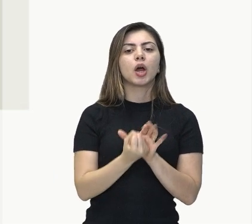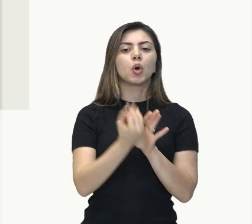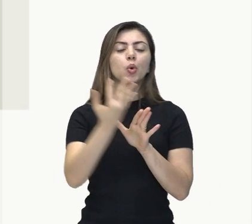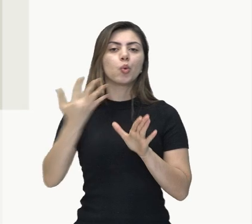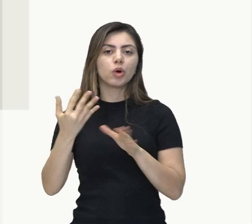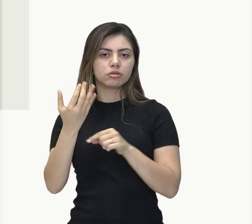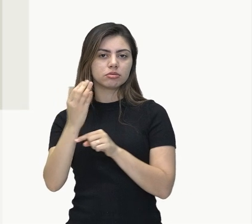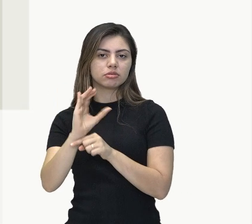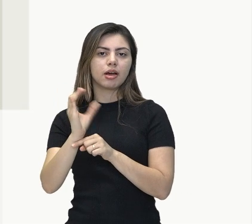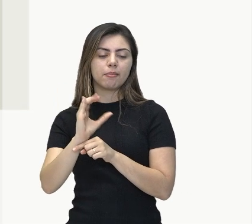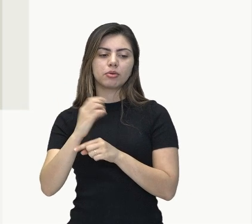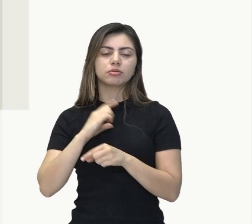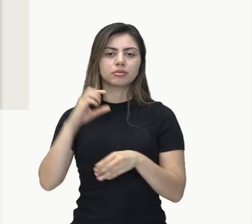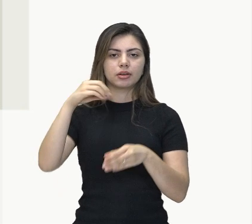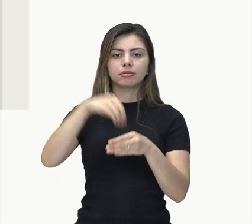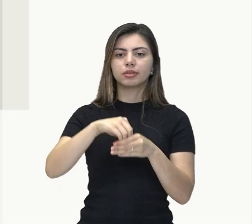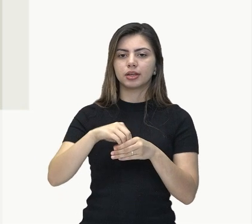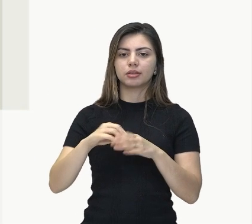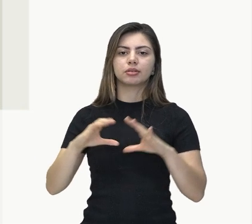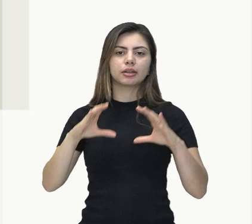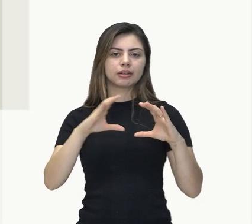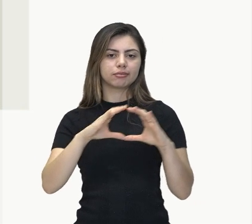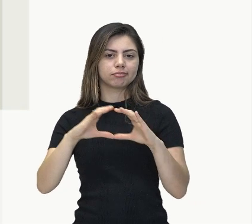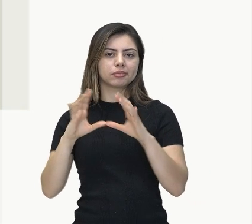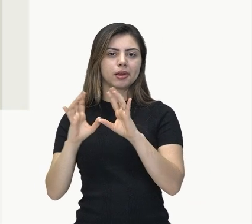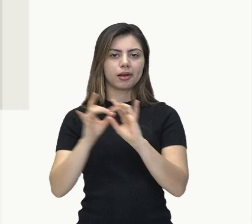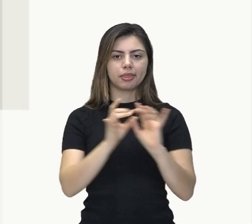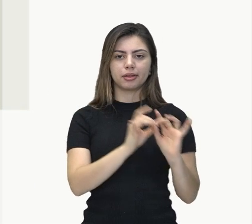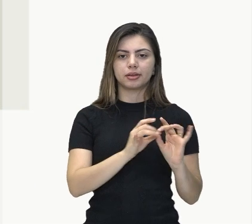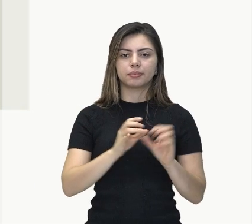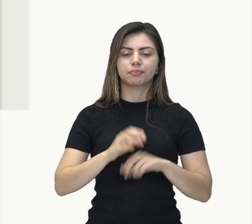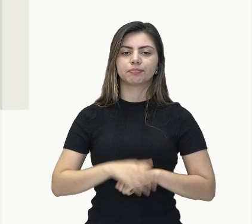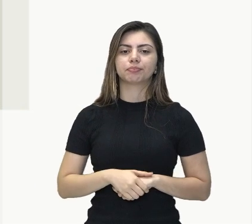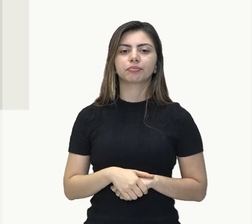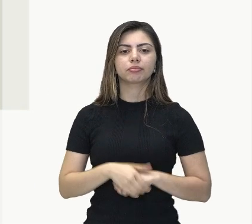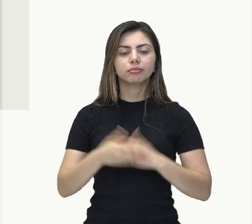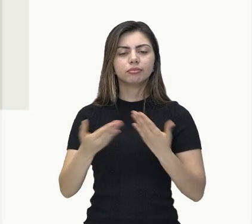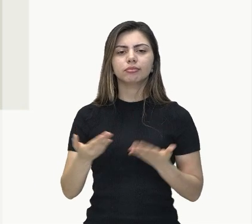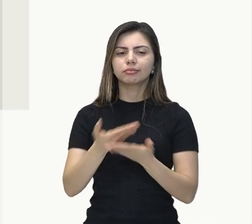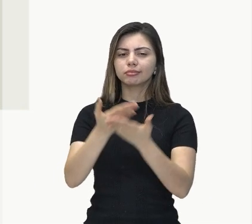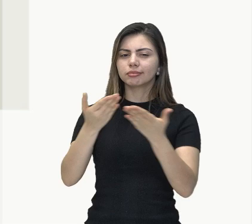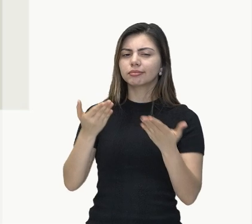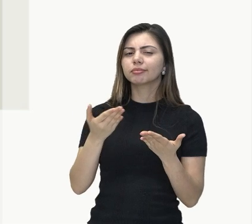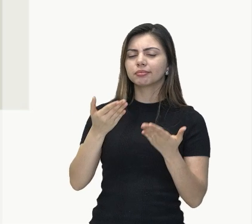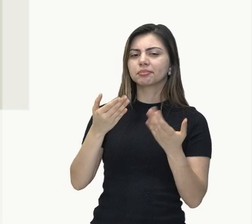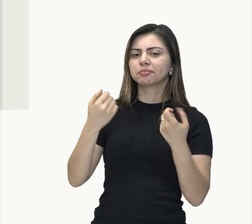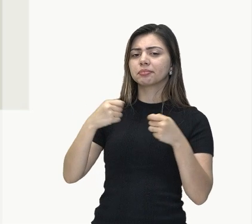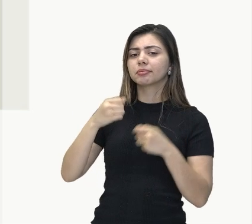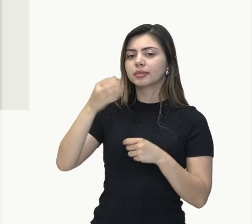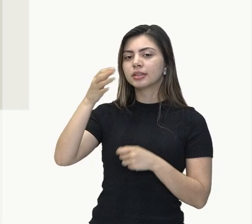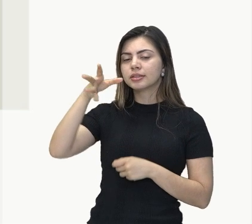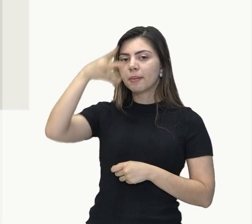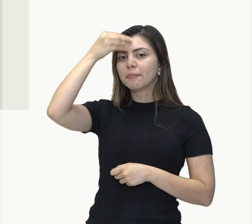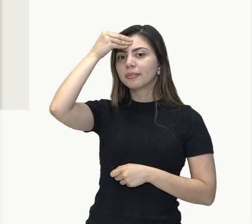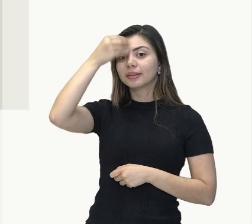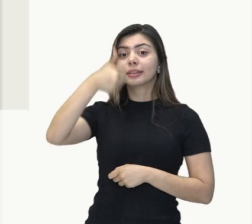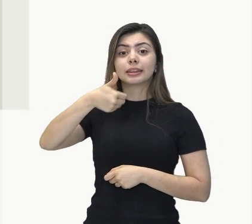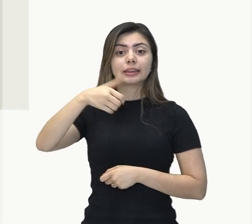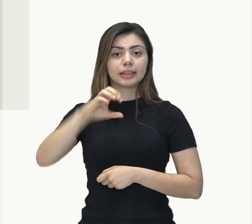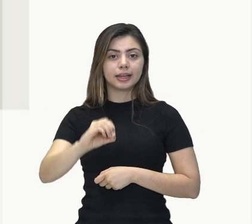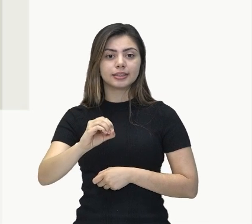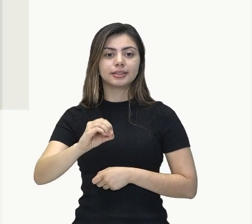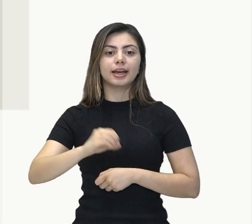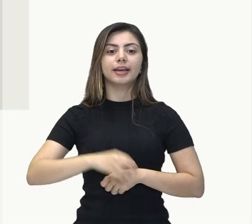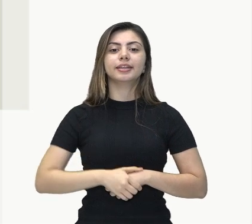cadeia carbônica. E aqui eu quero que vocês, pelo menos, memorizem esses 10, tá? Então,